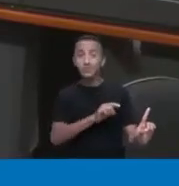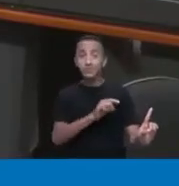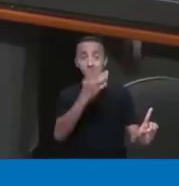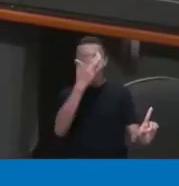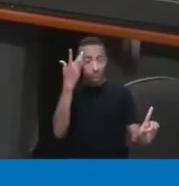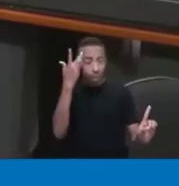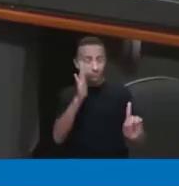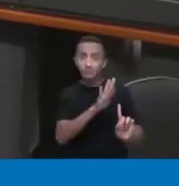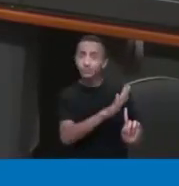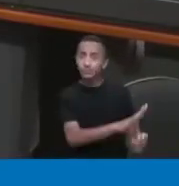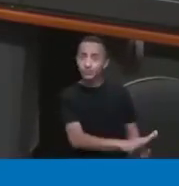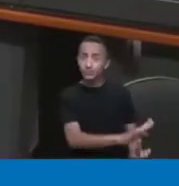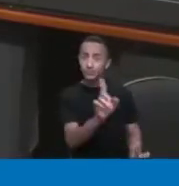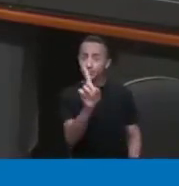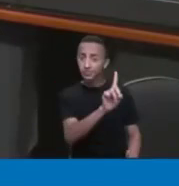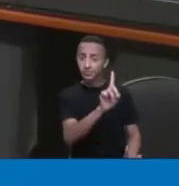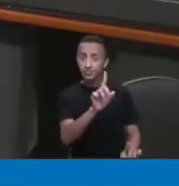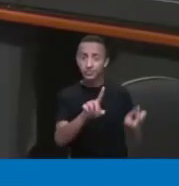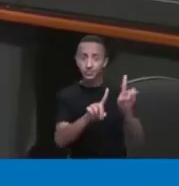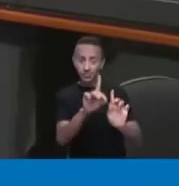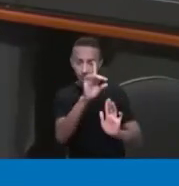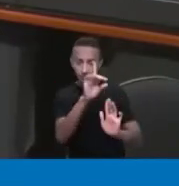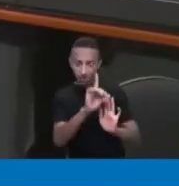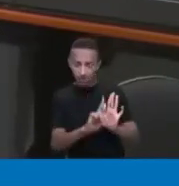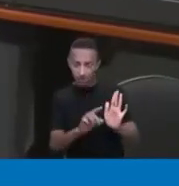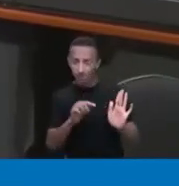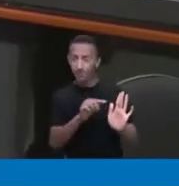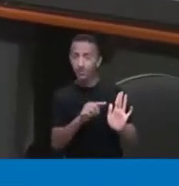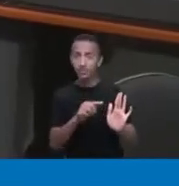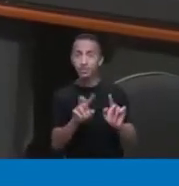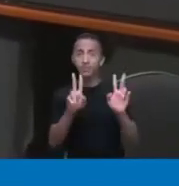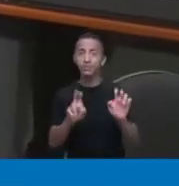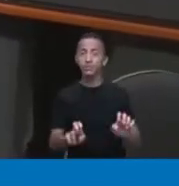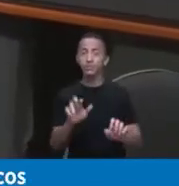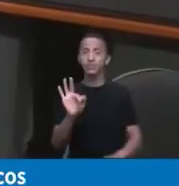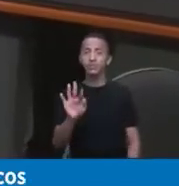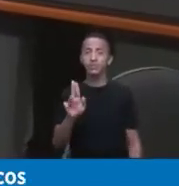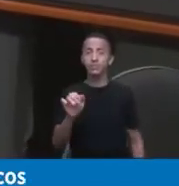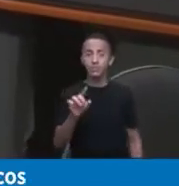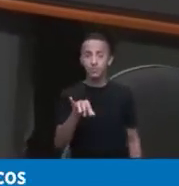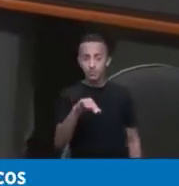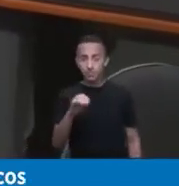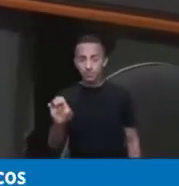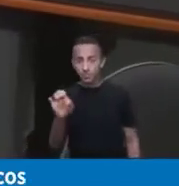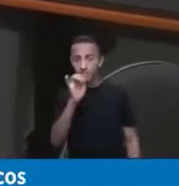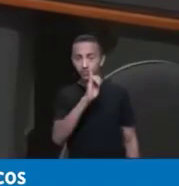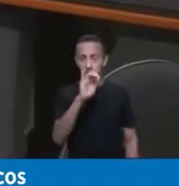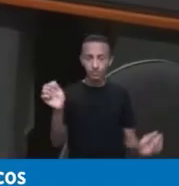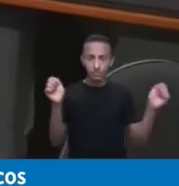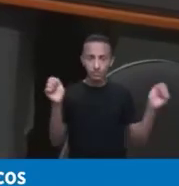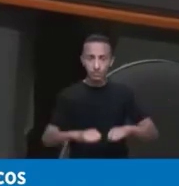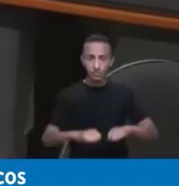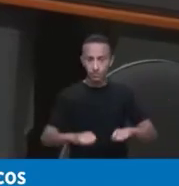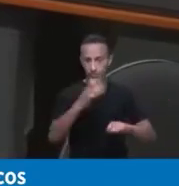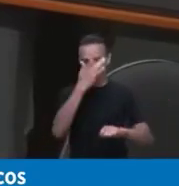direitos inacessíveis. Também é importante compreender que a funcionalidade não se confunde automaticamente com